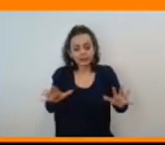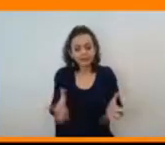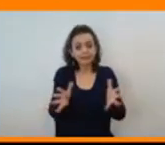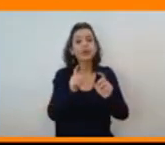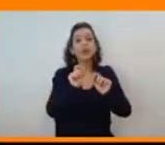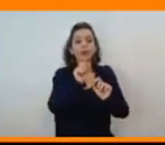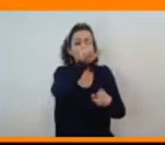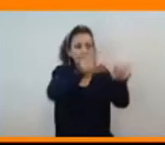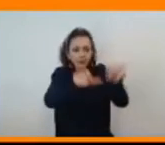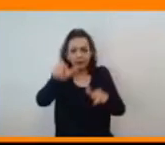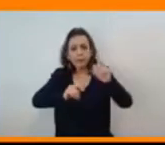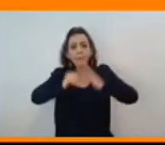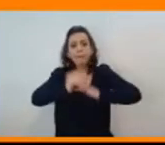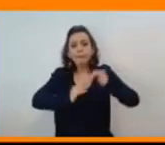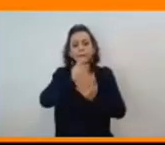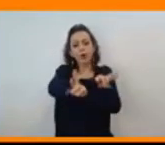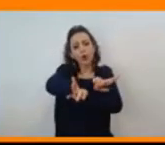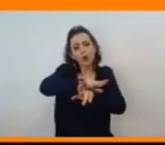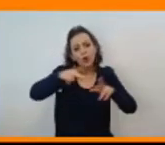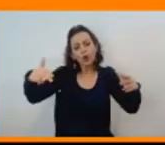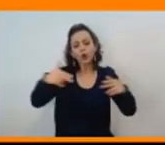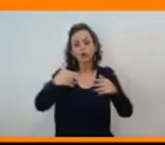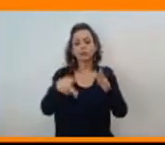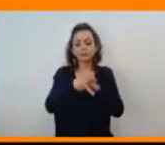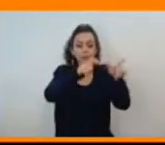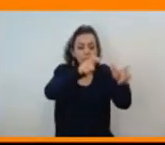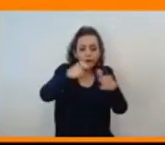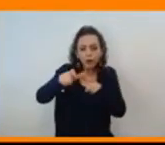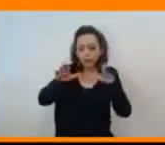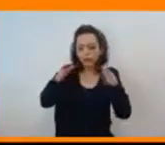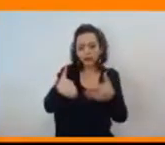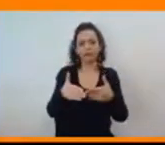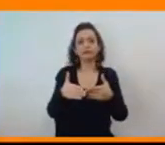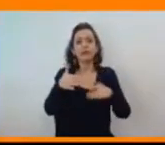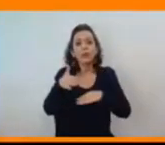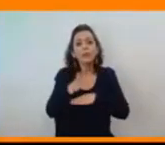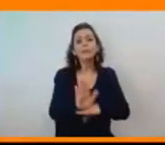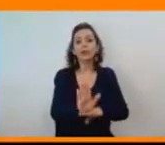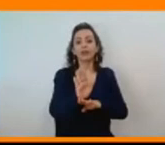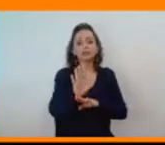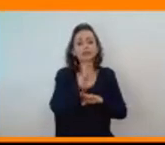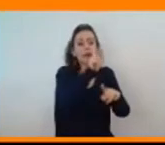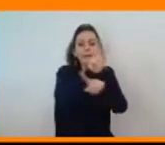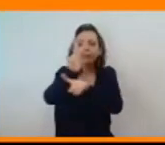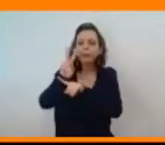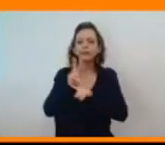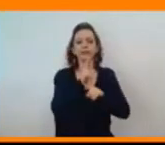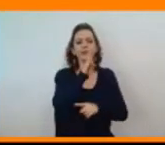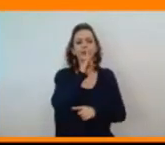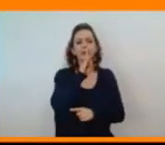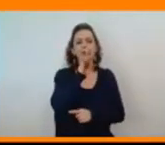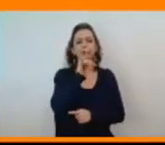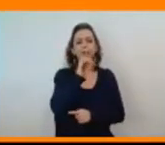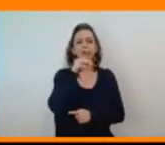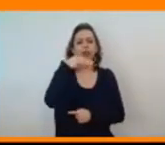mesa do Consumidor brasileiro e consequentemente ajudem a preservar os biomas né ajude a preservar as nossas a preservação as